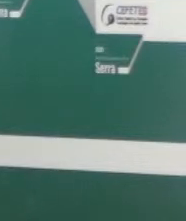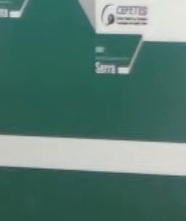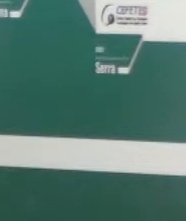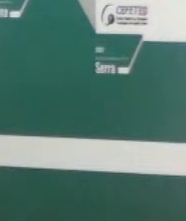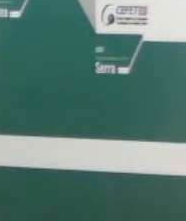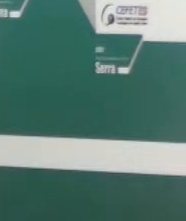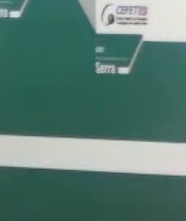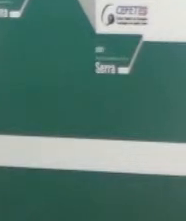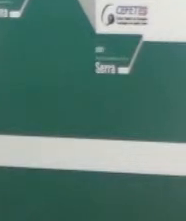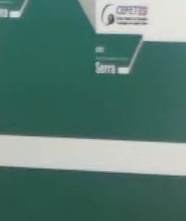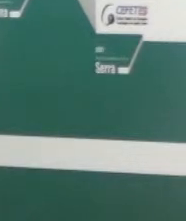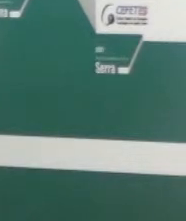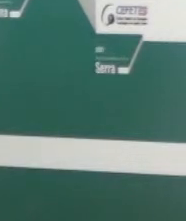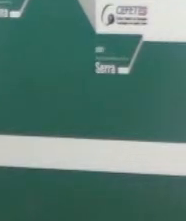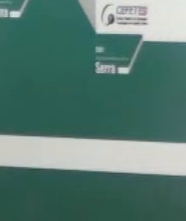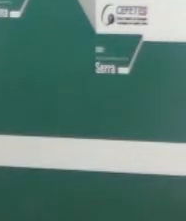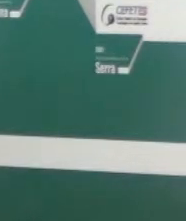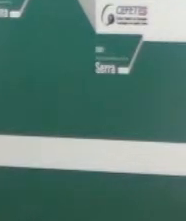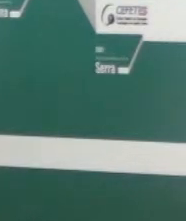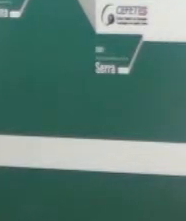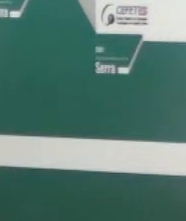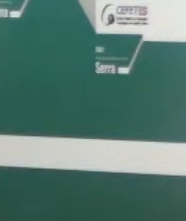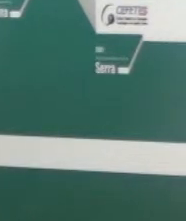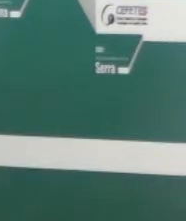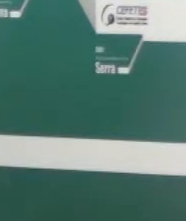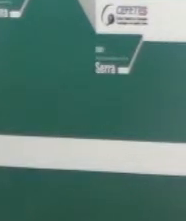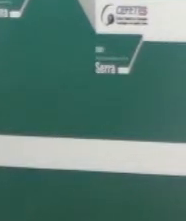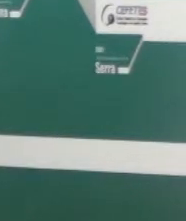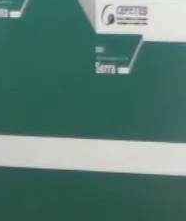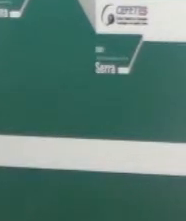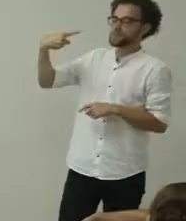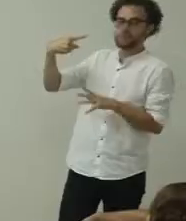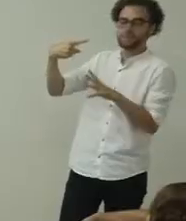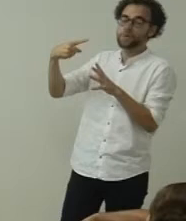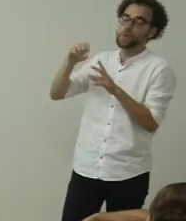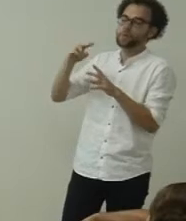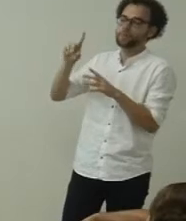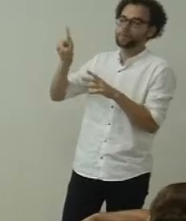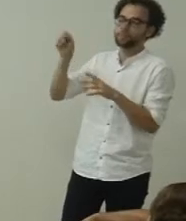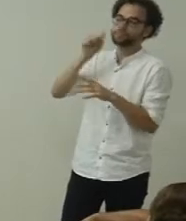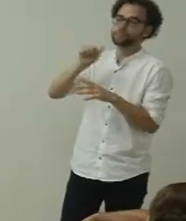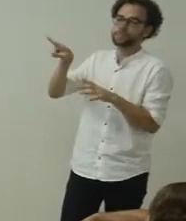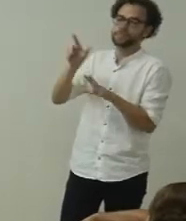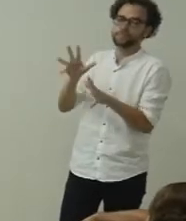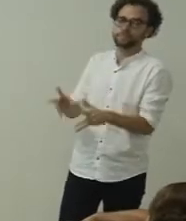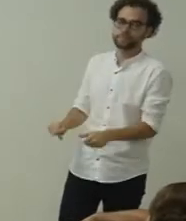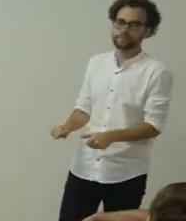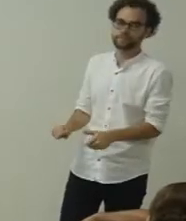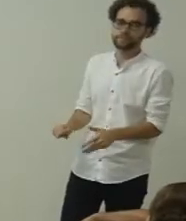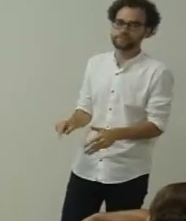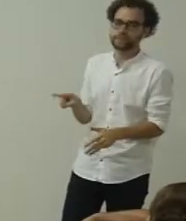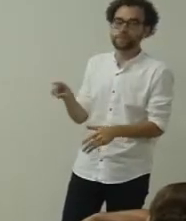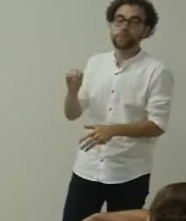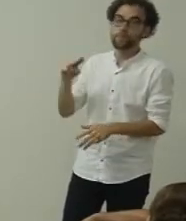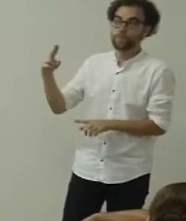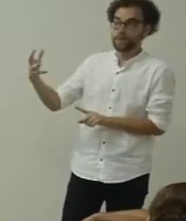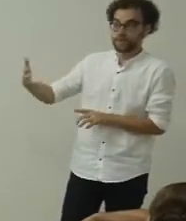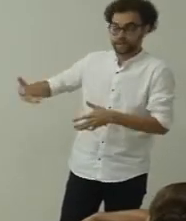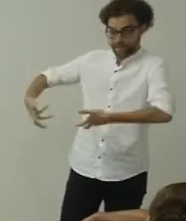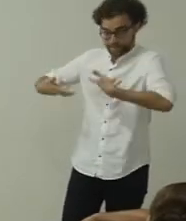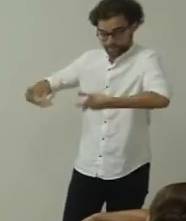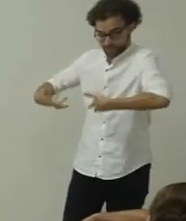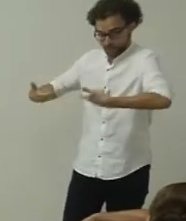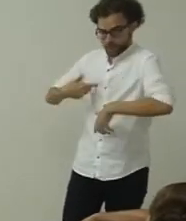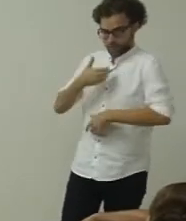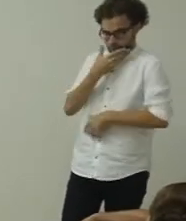coisa... possivelmente é uma figura feminina que vai limpar. Ou então que vai incentivar eu limpar,